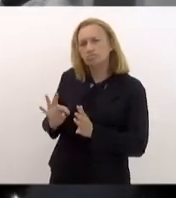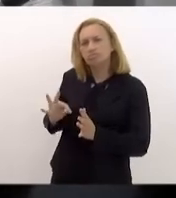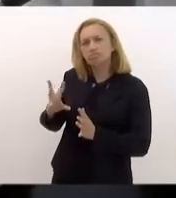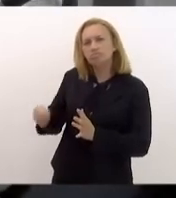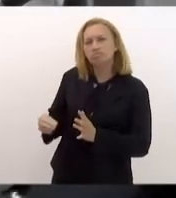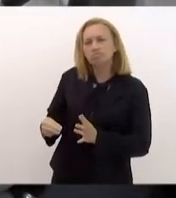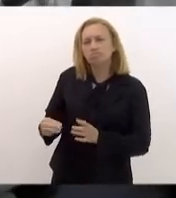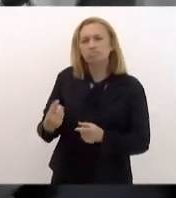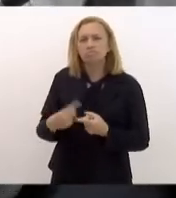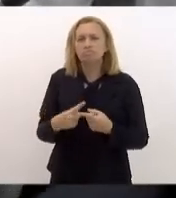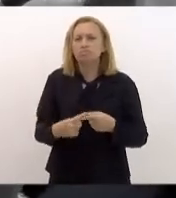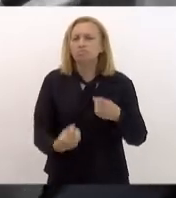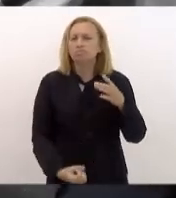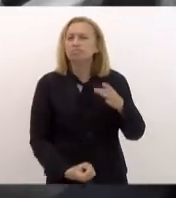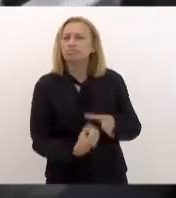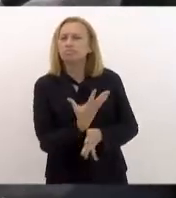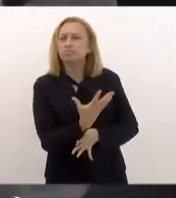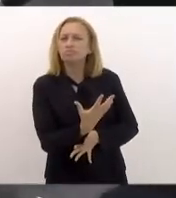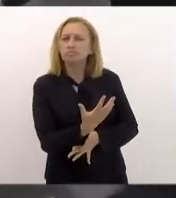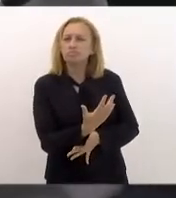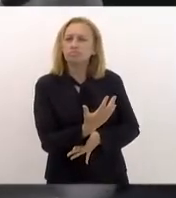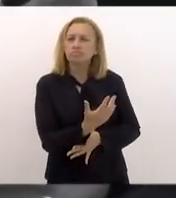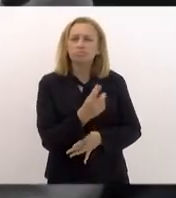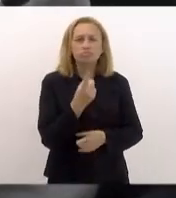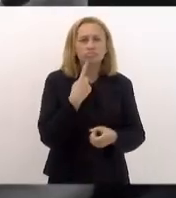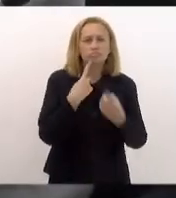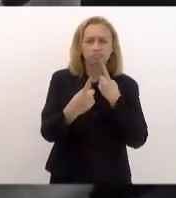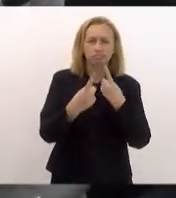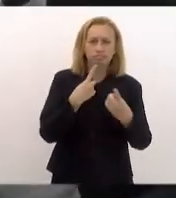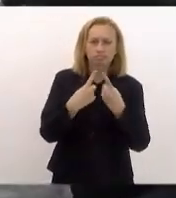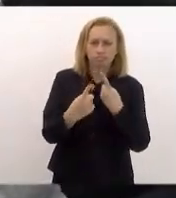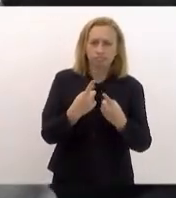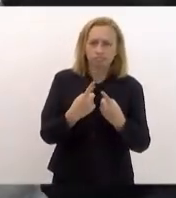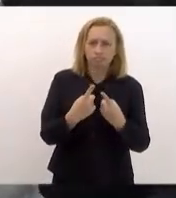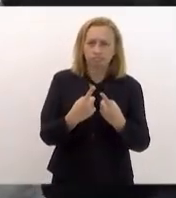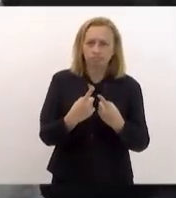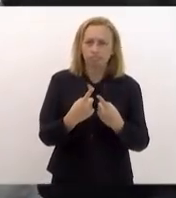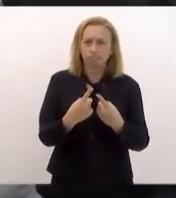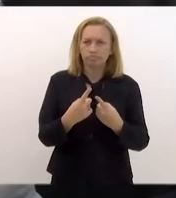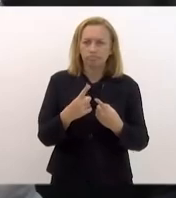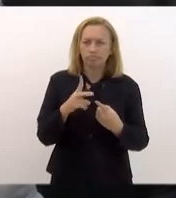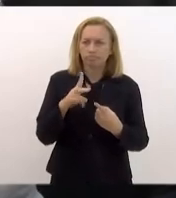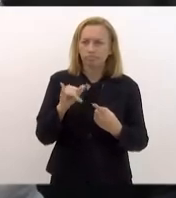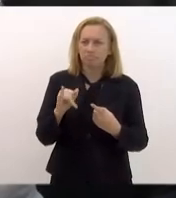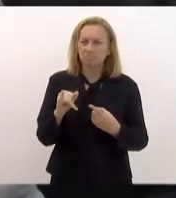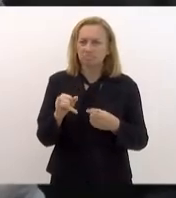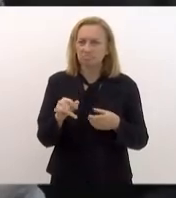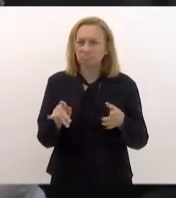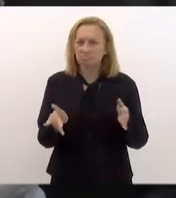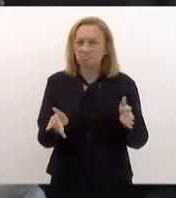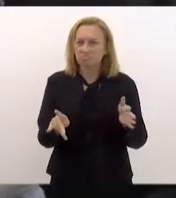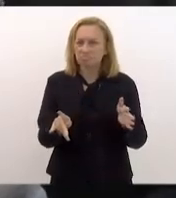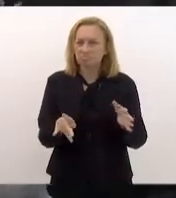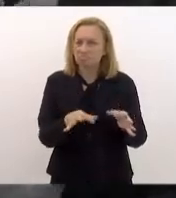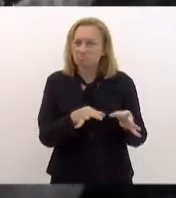simplesmente construíram uma via sem projetos